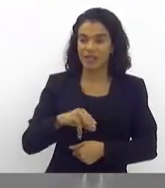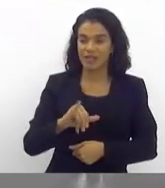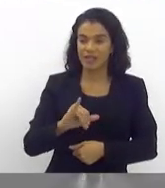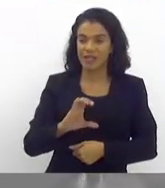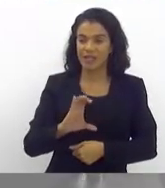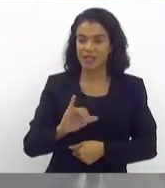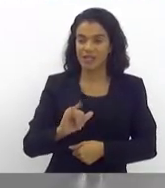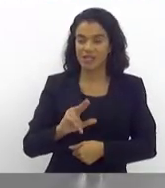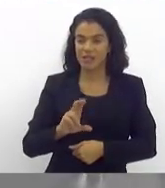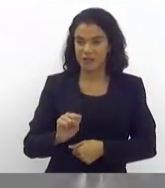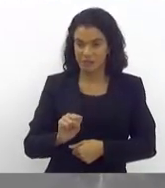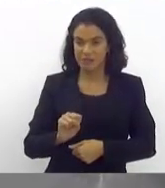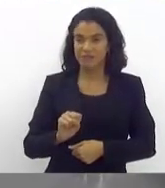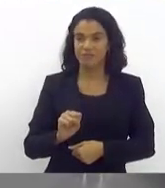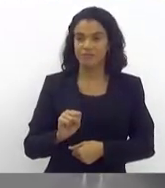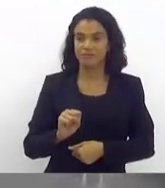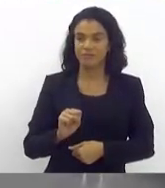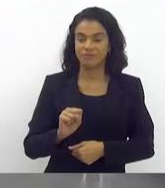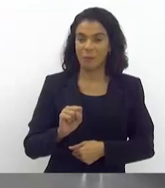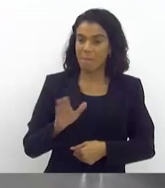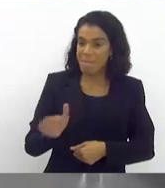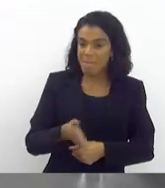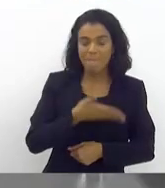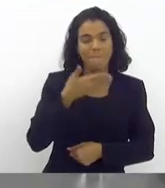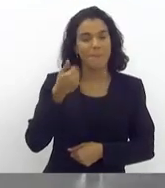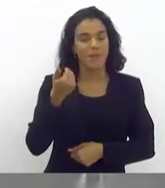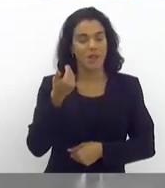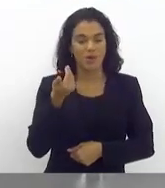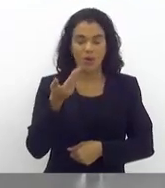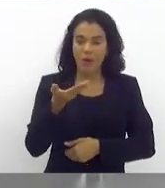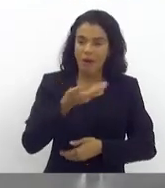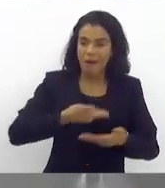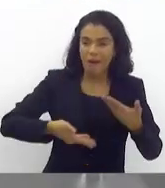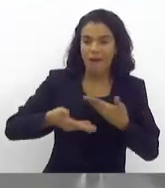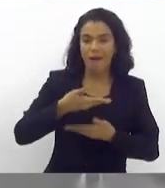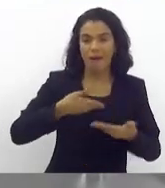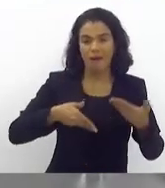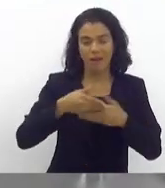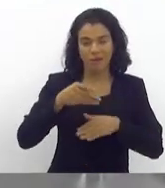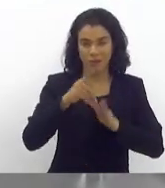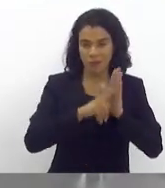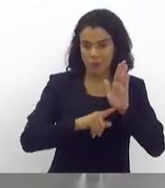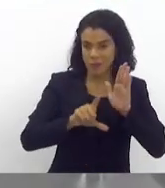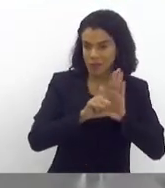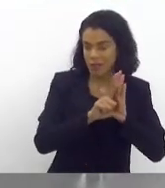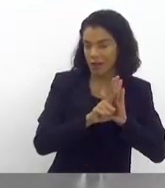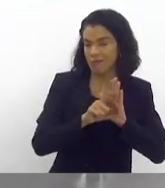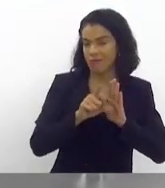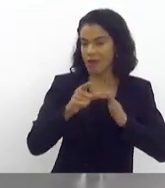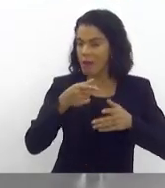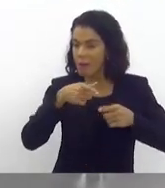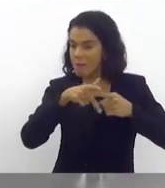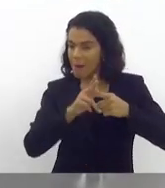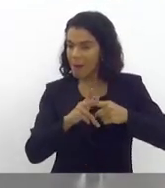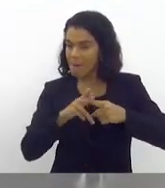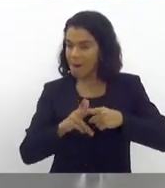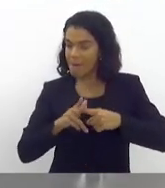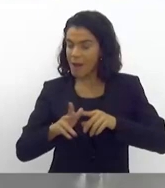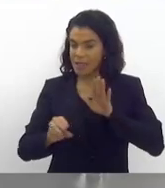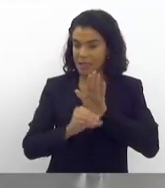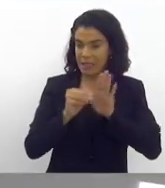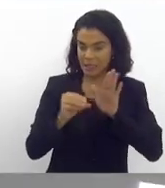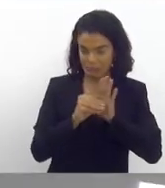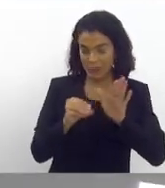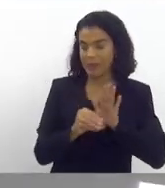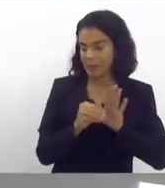relator e que melhorou ainda mais a redação dos nossos projetos, fazendo algumas correções, emendas que,